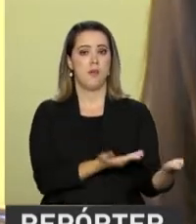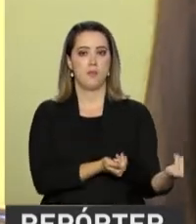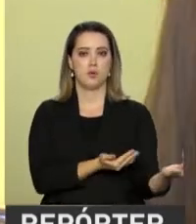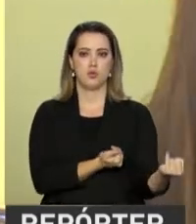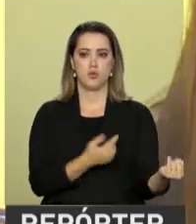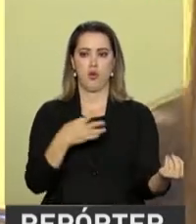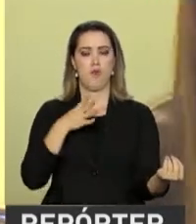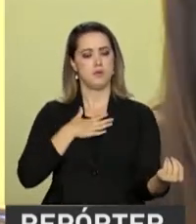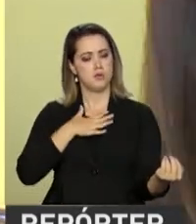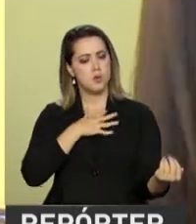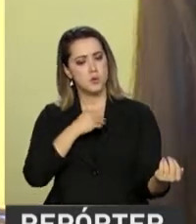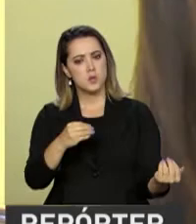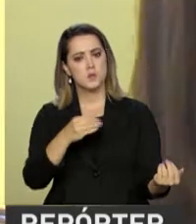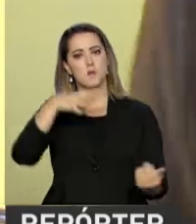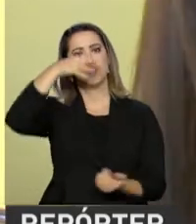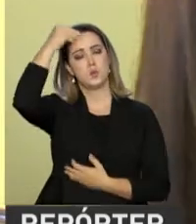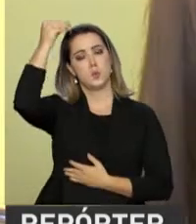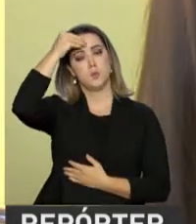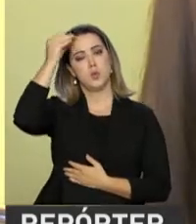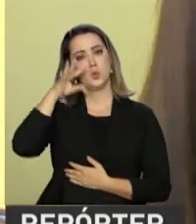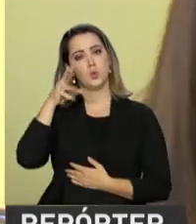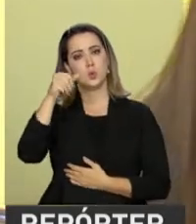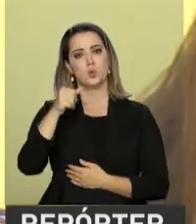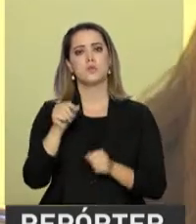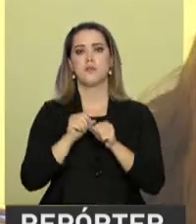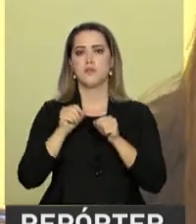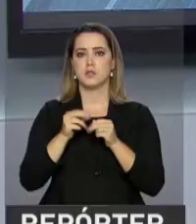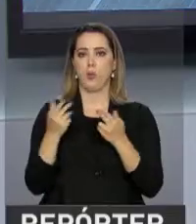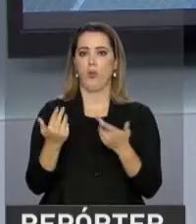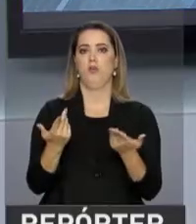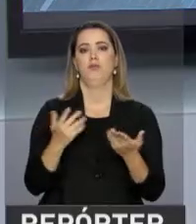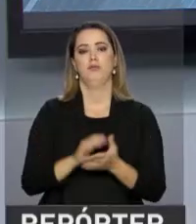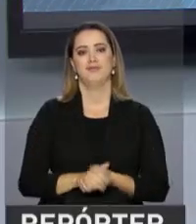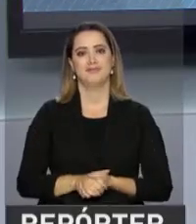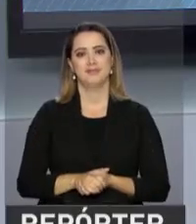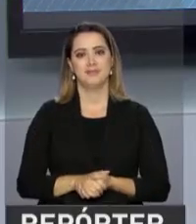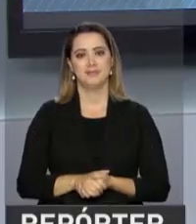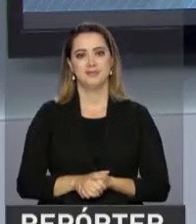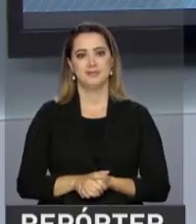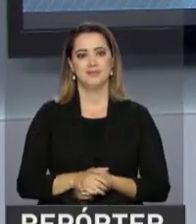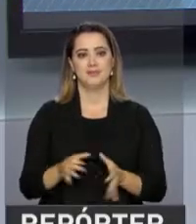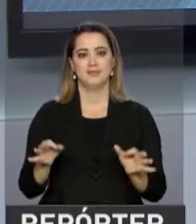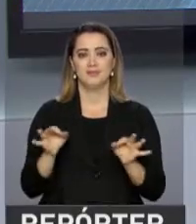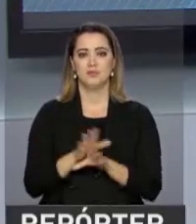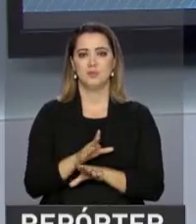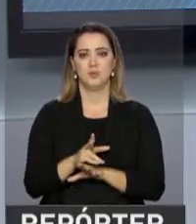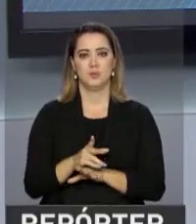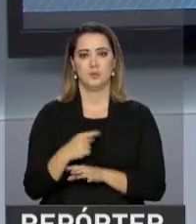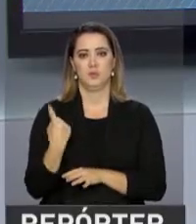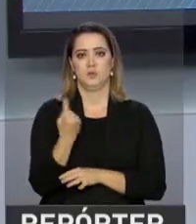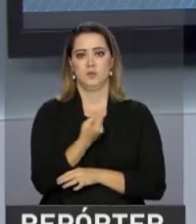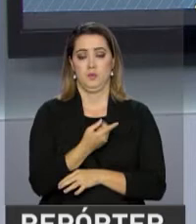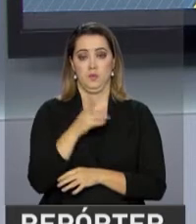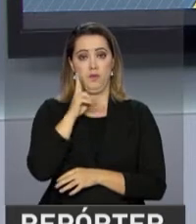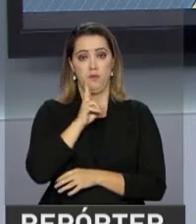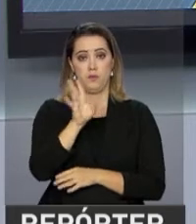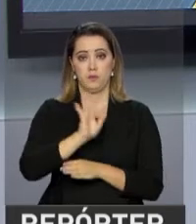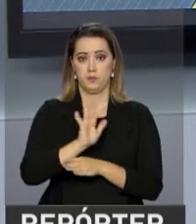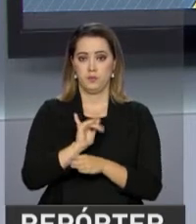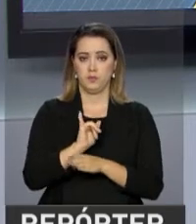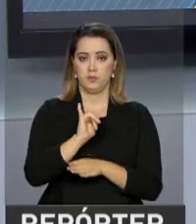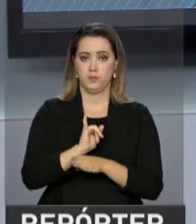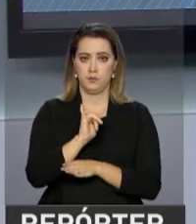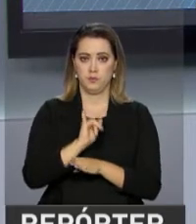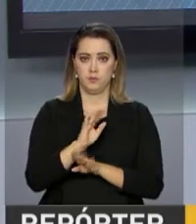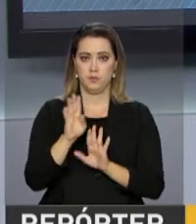lhe dou meus filhos sobrinhos a fazer ainda mais o repórter nbr fica por aqui você pode rever as